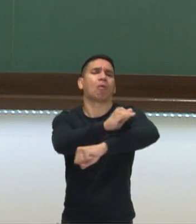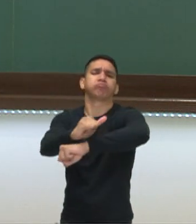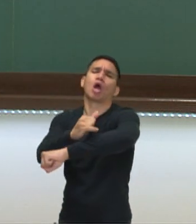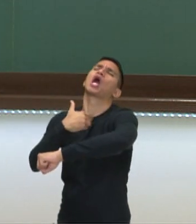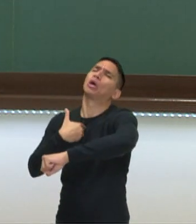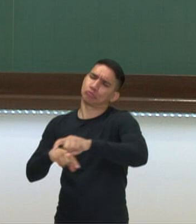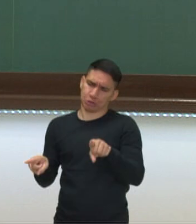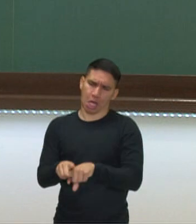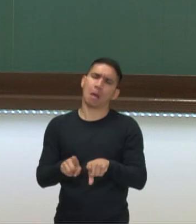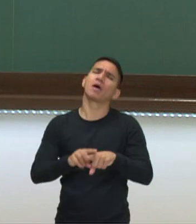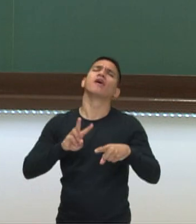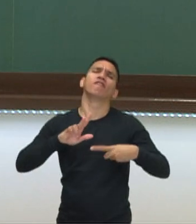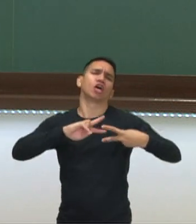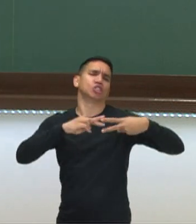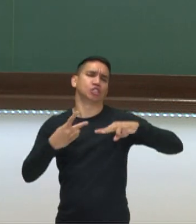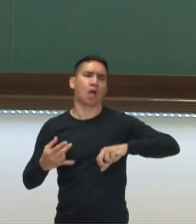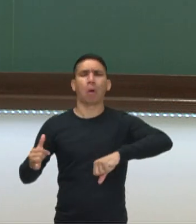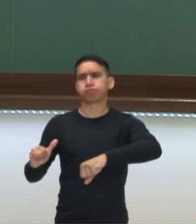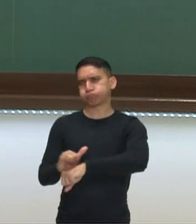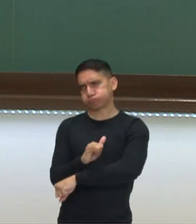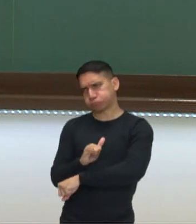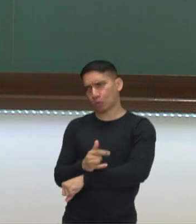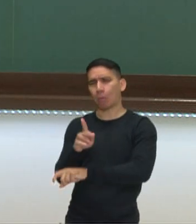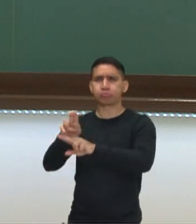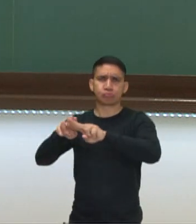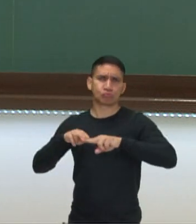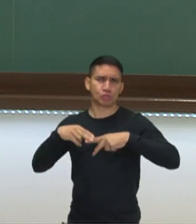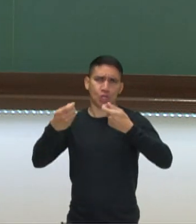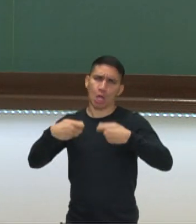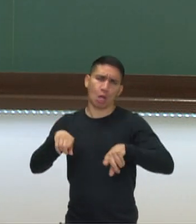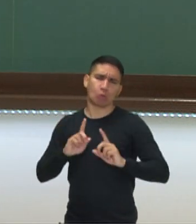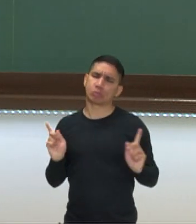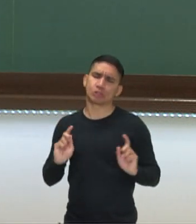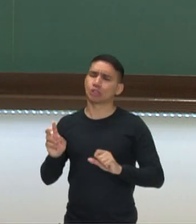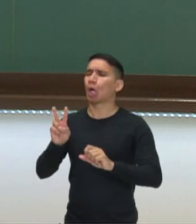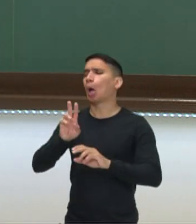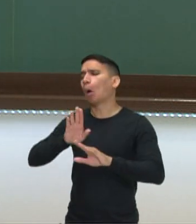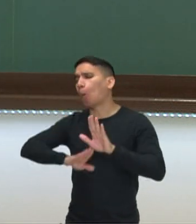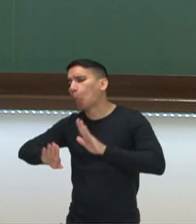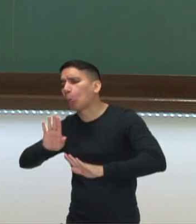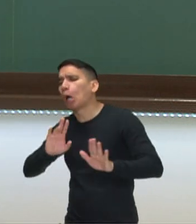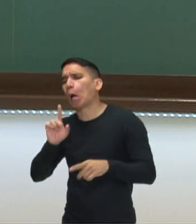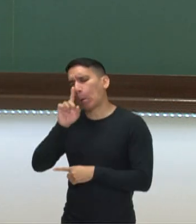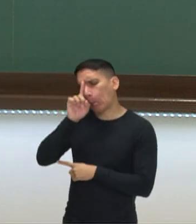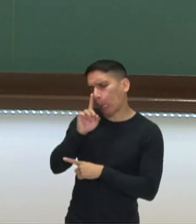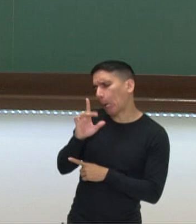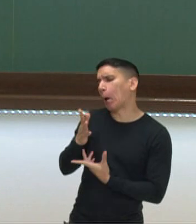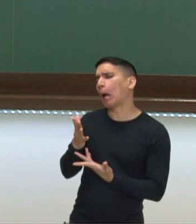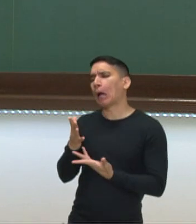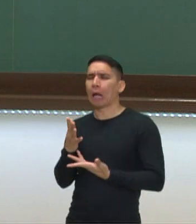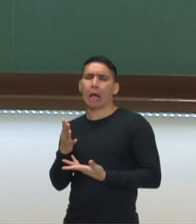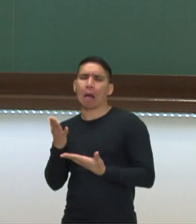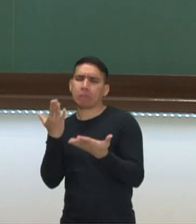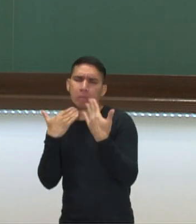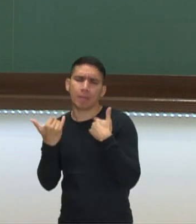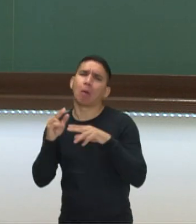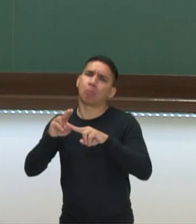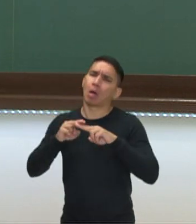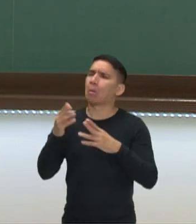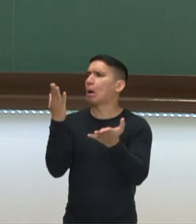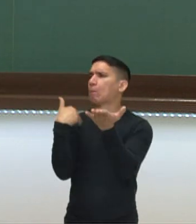eu também tenho gene, então eu não preciso me cuidar da alimentação, eu posso viver de fast